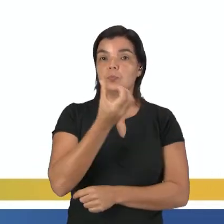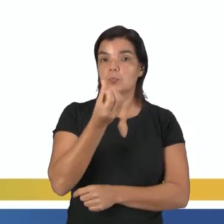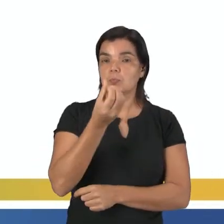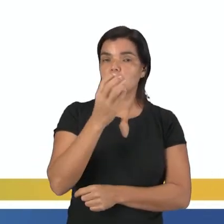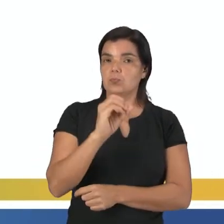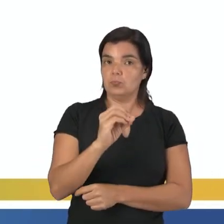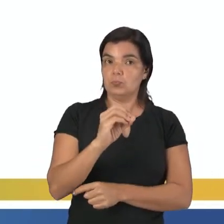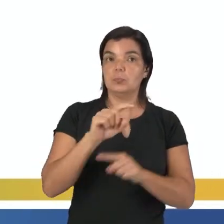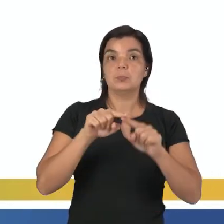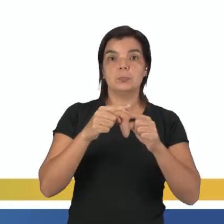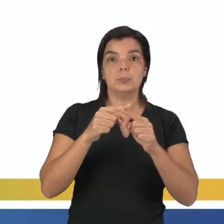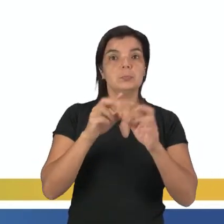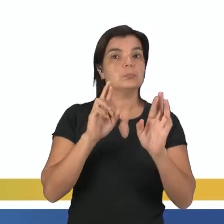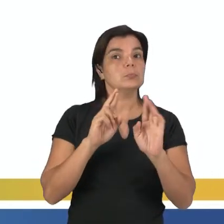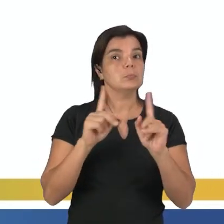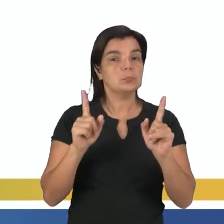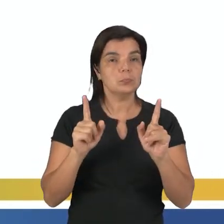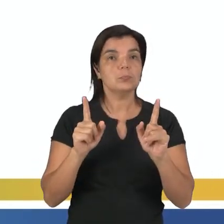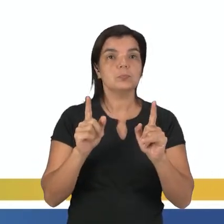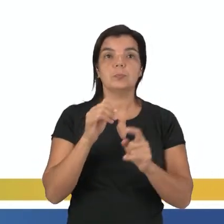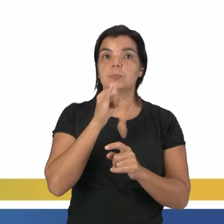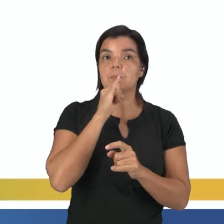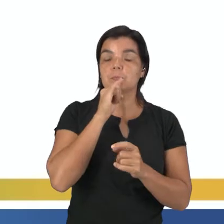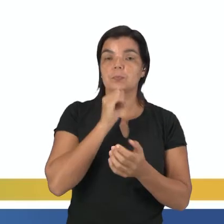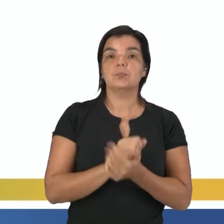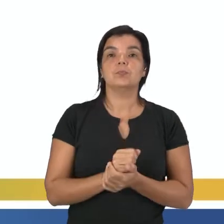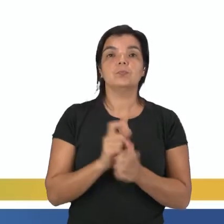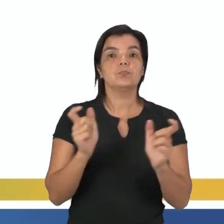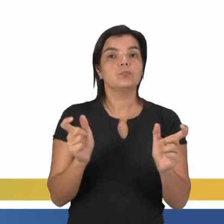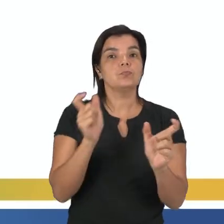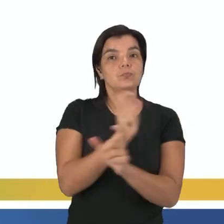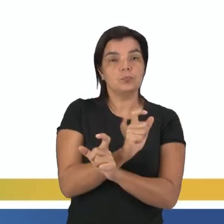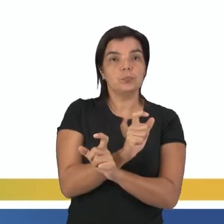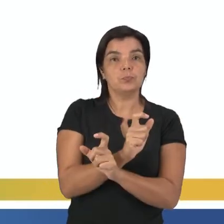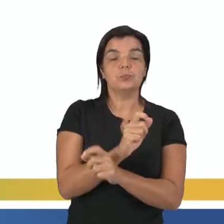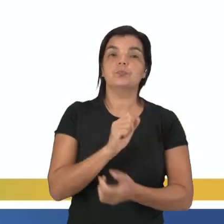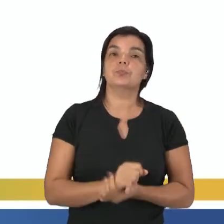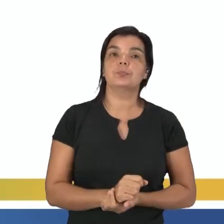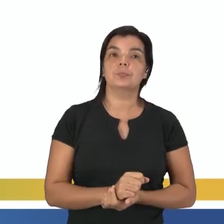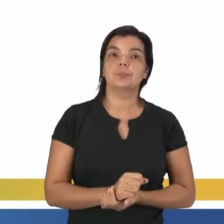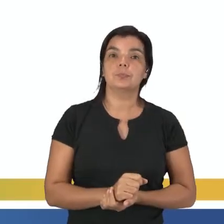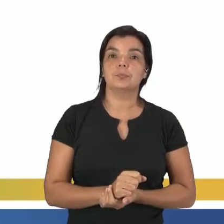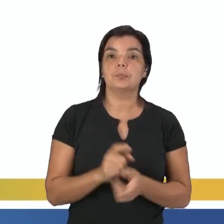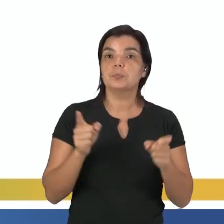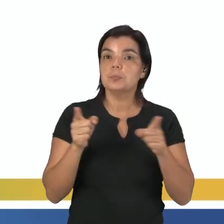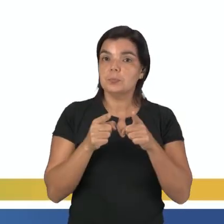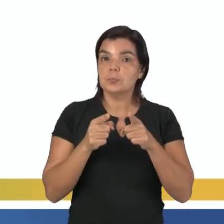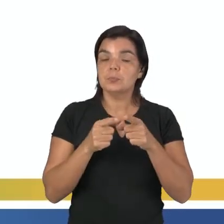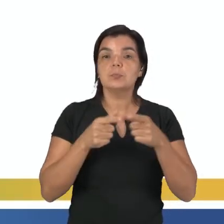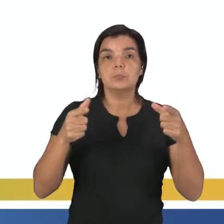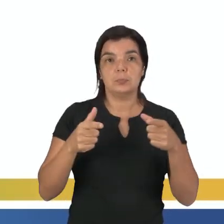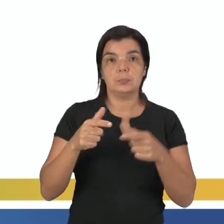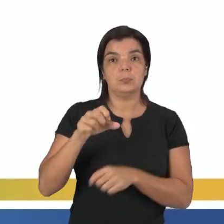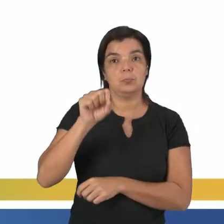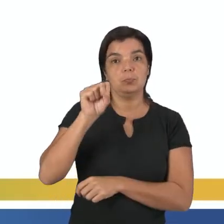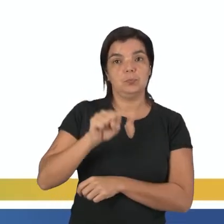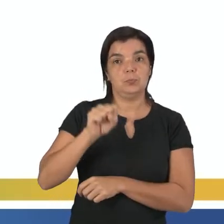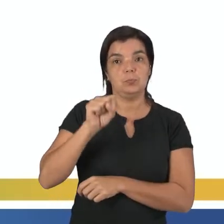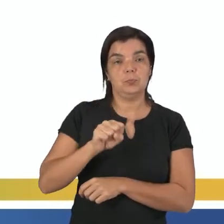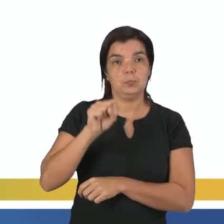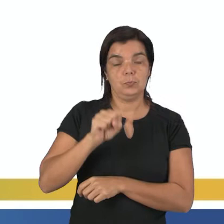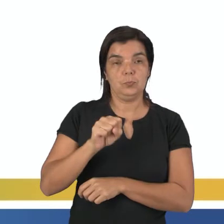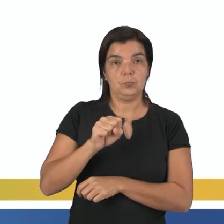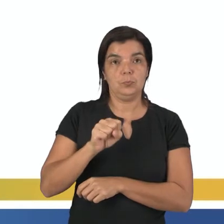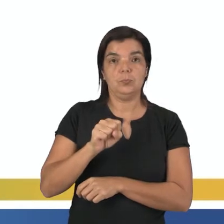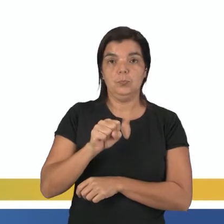Mas já para fazer o contrário, ou seja, quero fazer a conversão de uma unidade menor para o maior, ou fazer a divisão